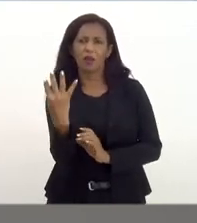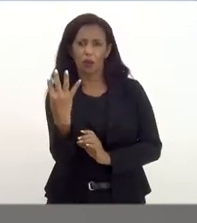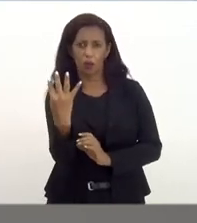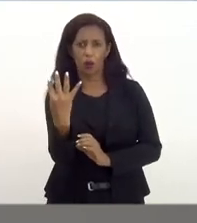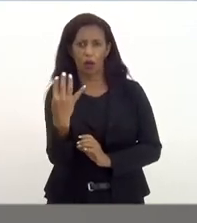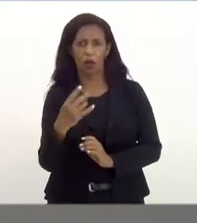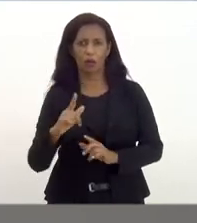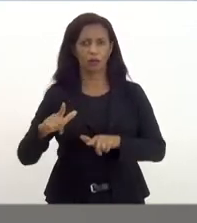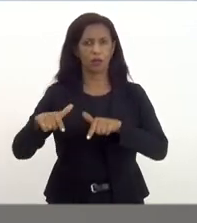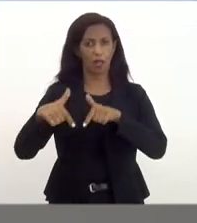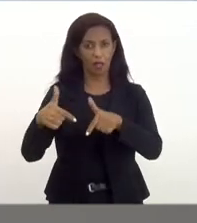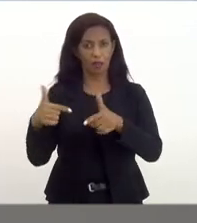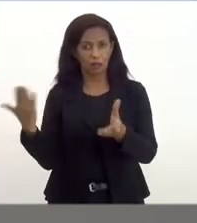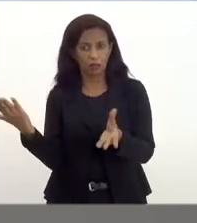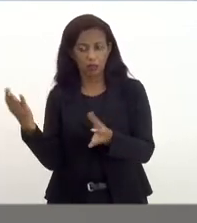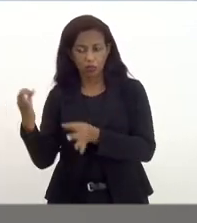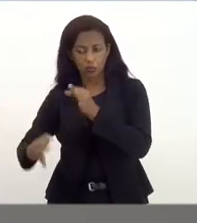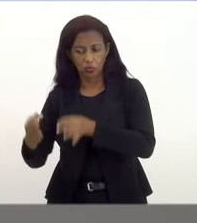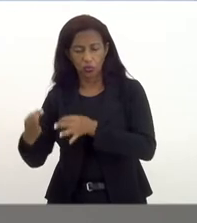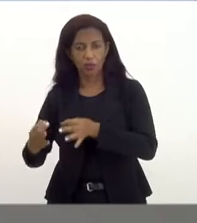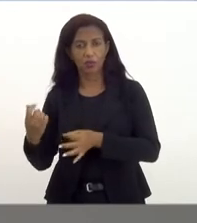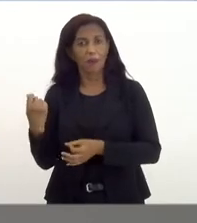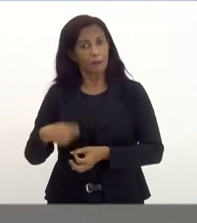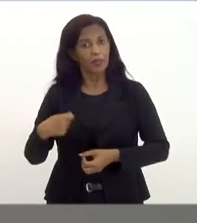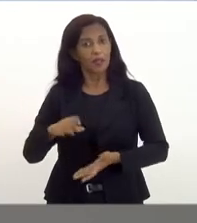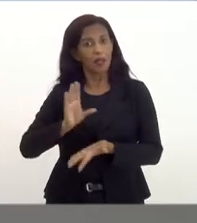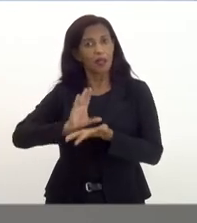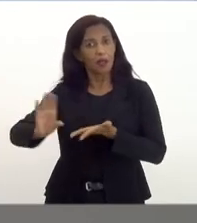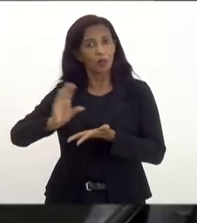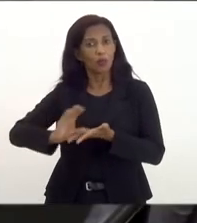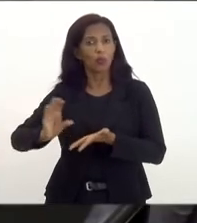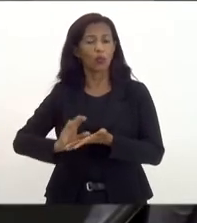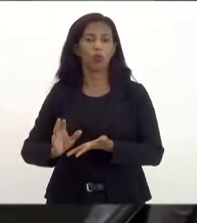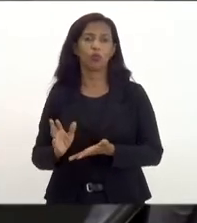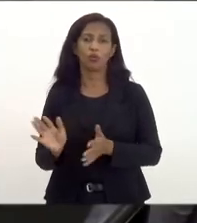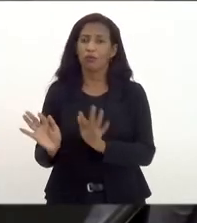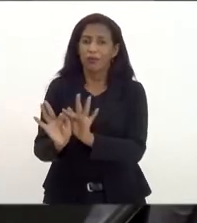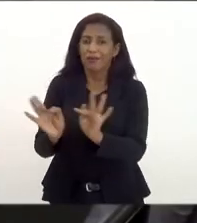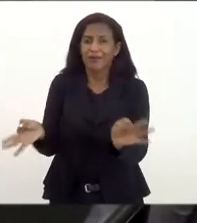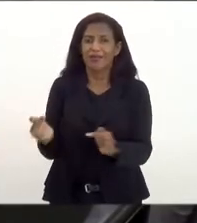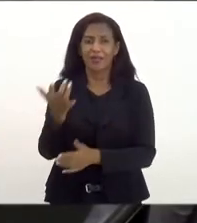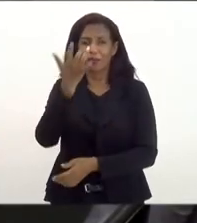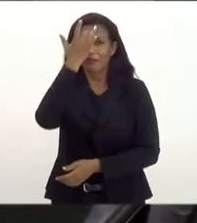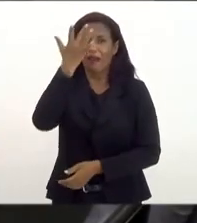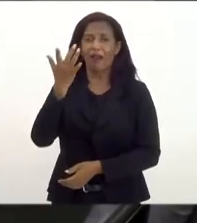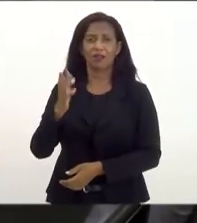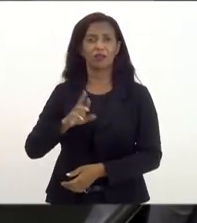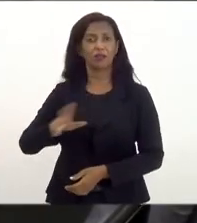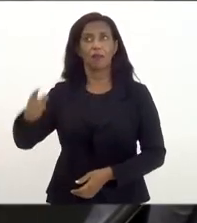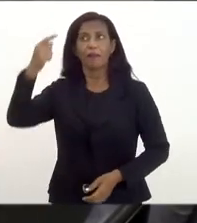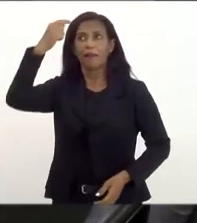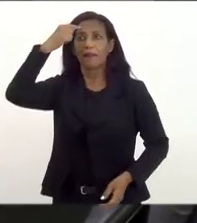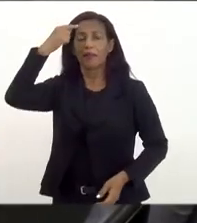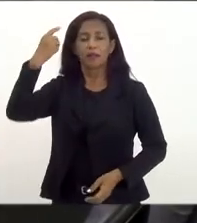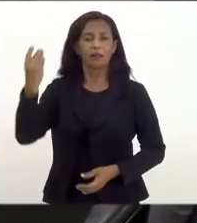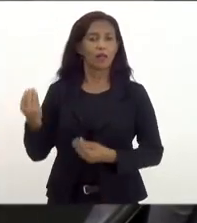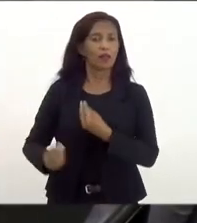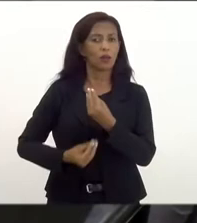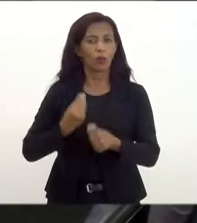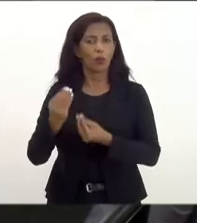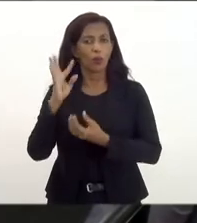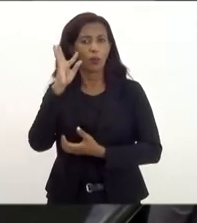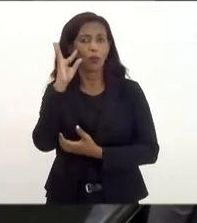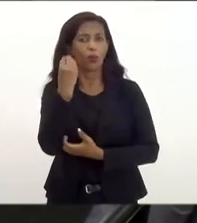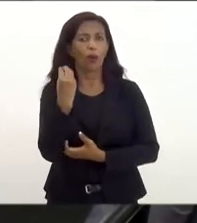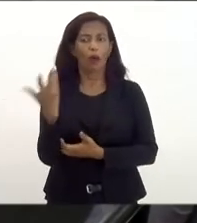ali que a das ações judiciais para diante a gente vai ter que ter recurso Então não é tão simples a gente pensar em